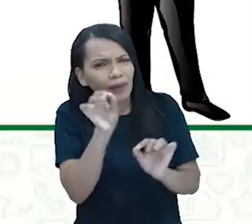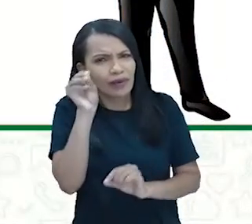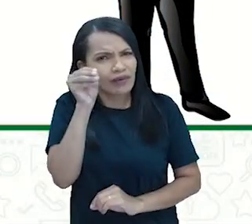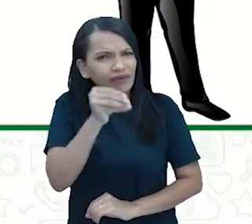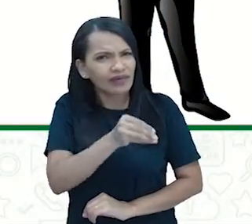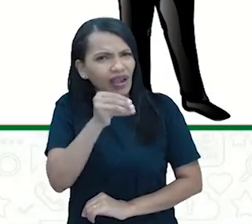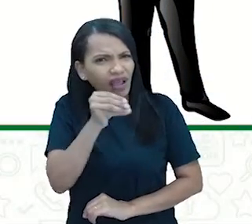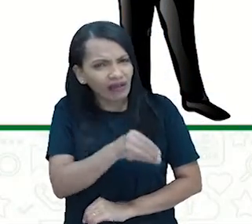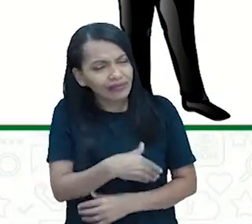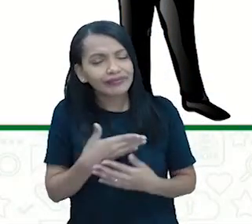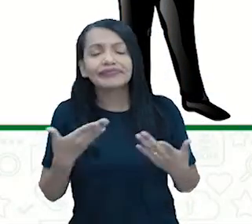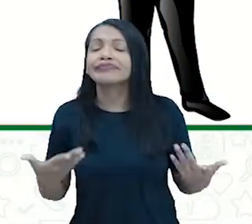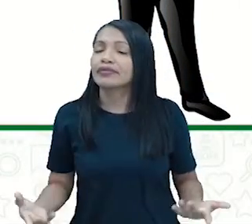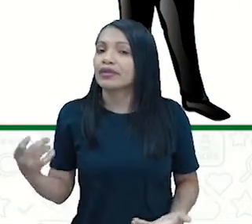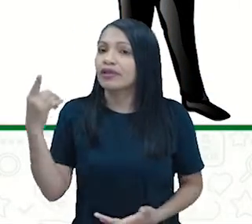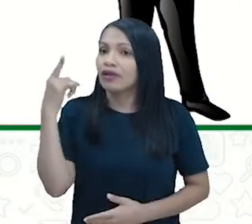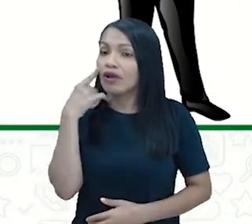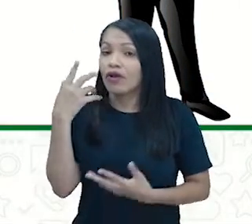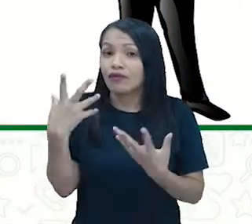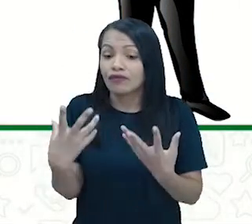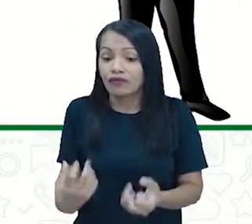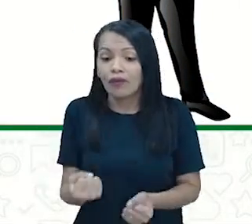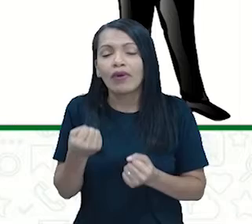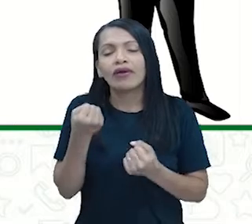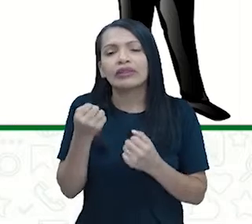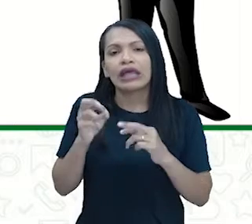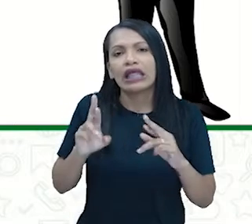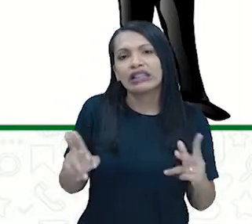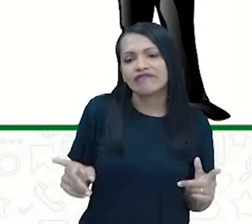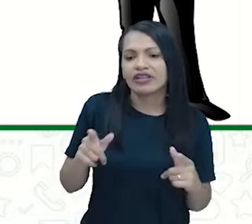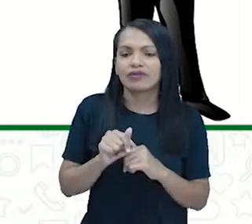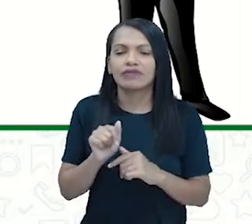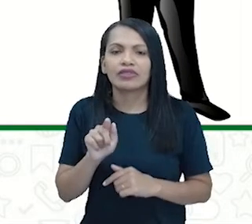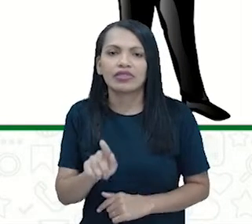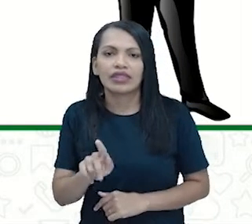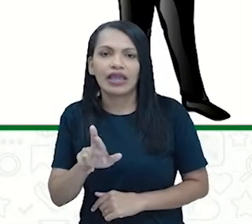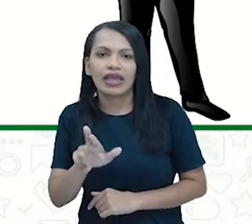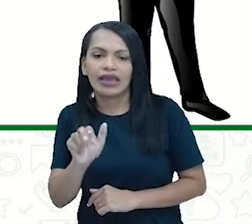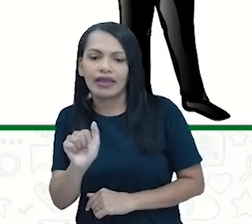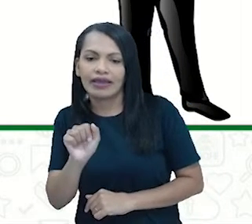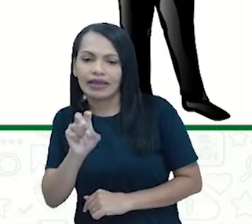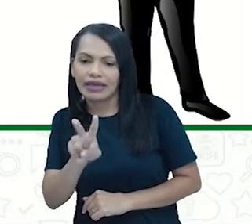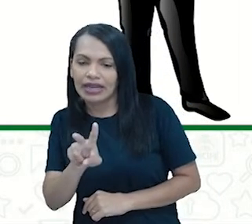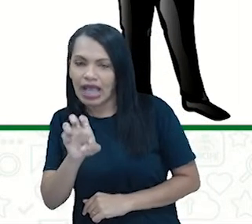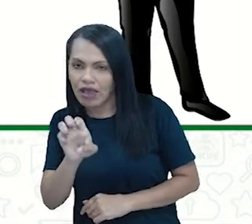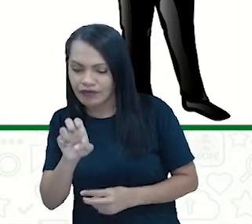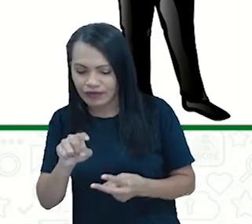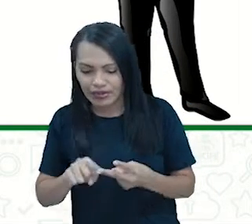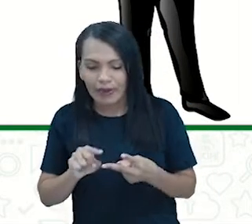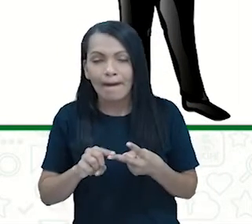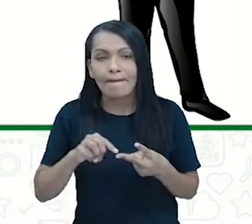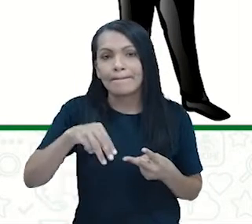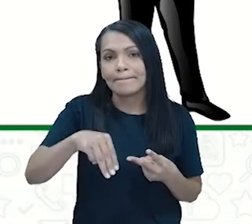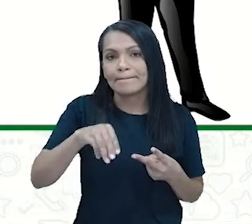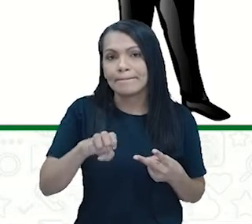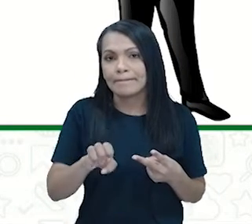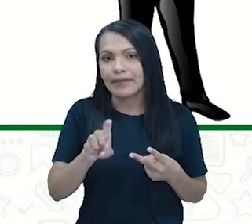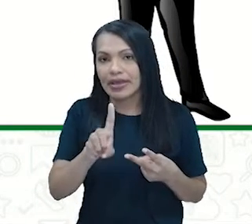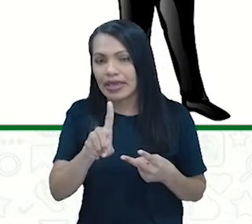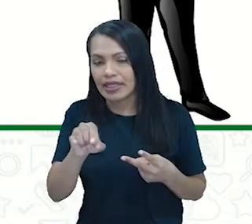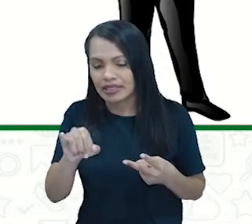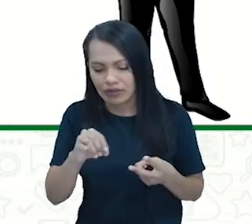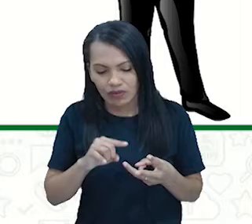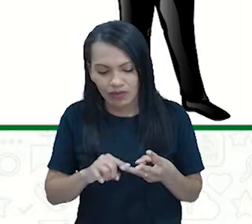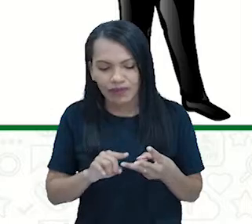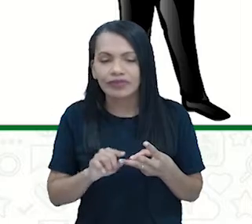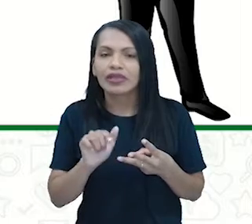vai tratar justamente da diferença entre grave, médio e agudo. E muitas pessoas,